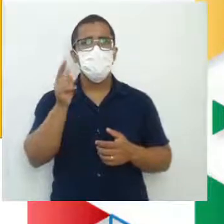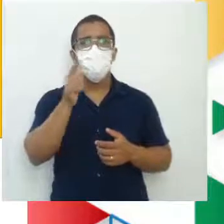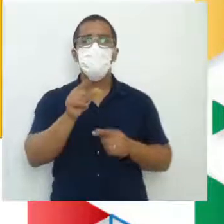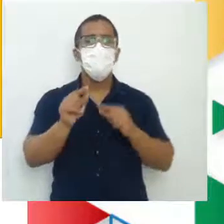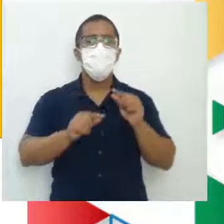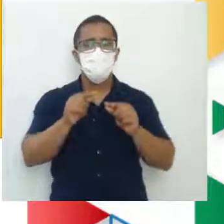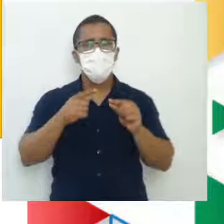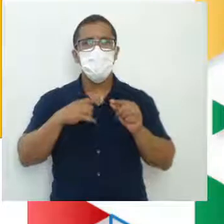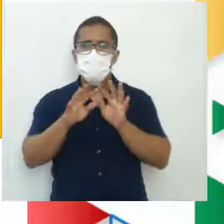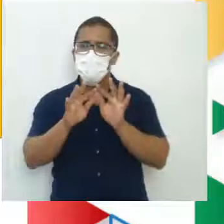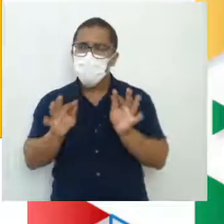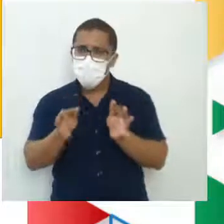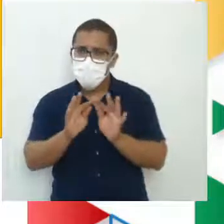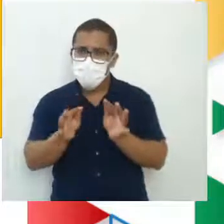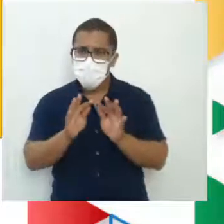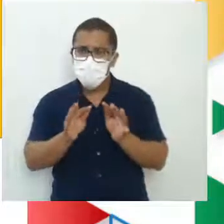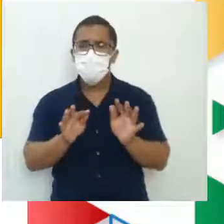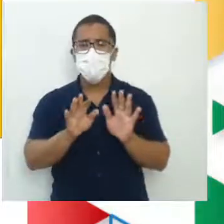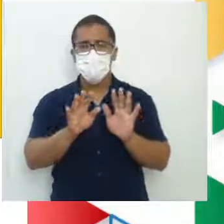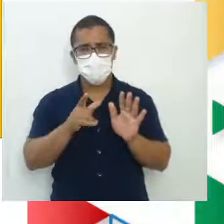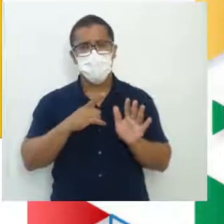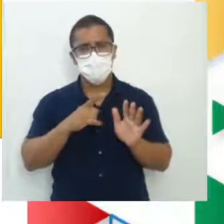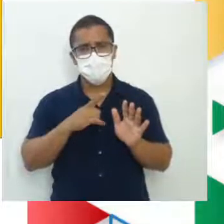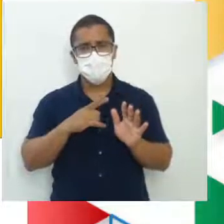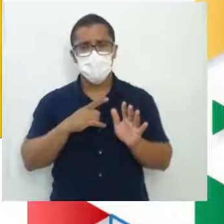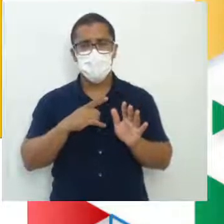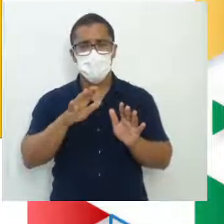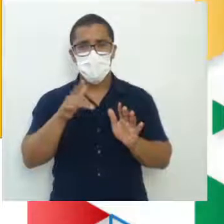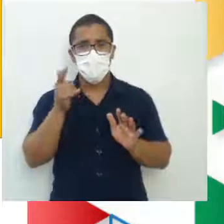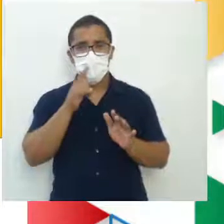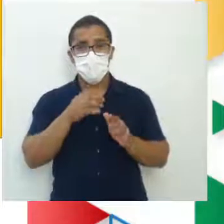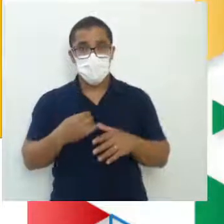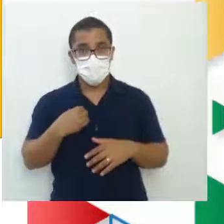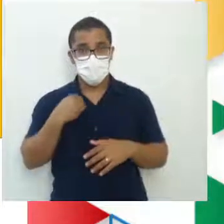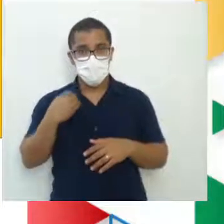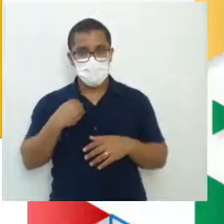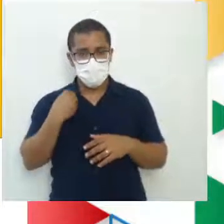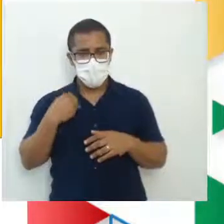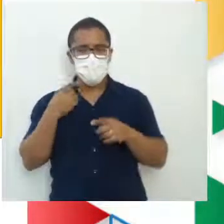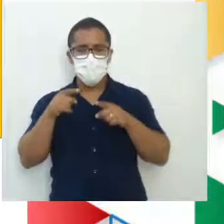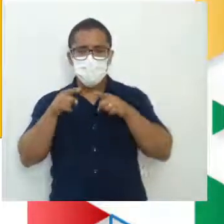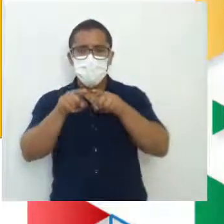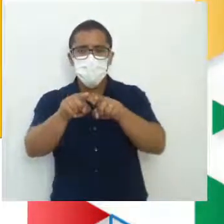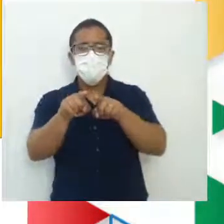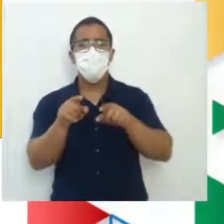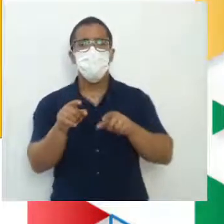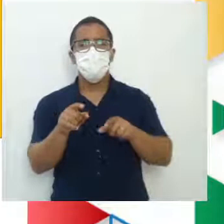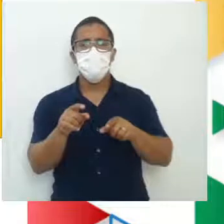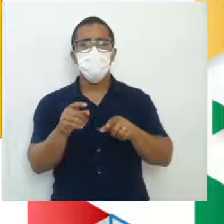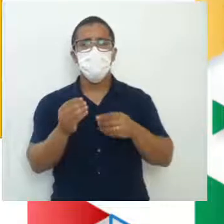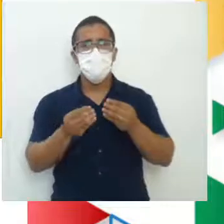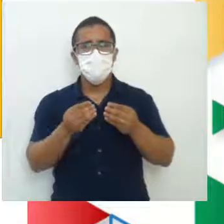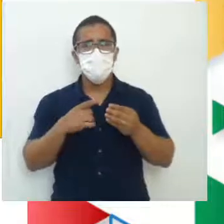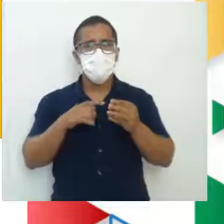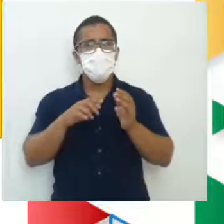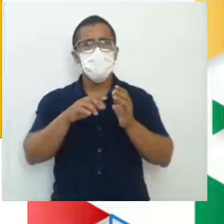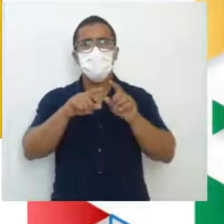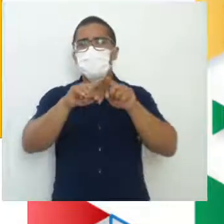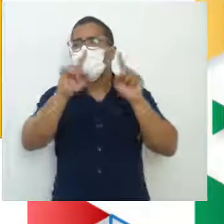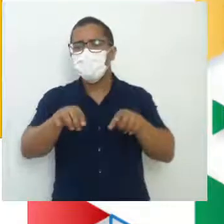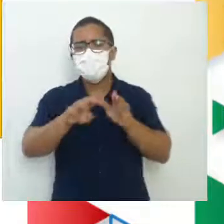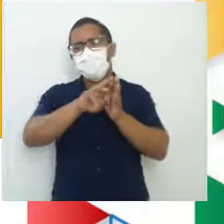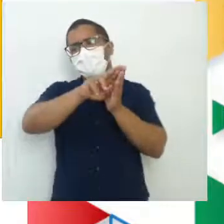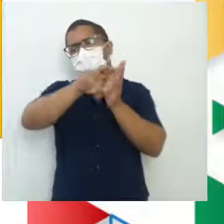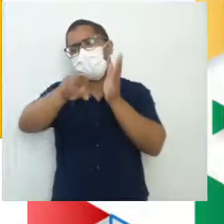modesta e simples condições, tia Neiva vivesse e agisse simultaneamente em vários planos existenciais, com